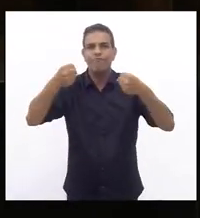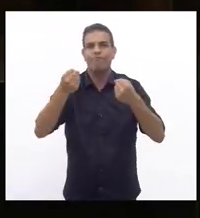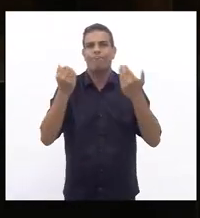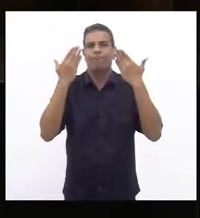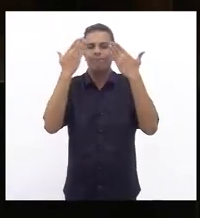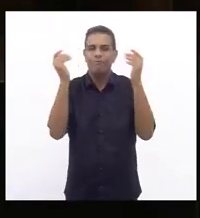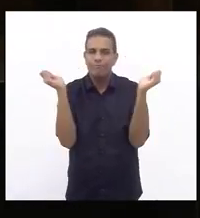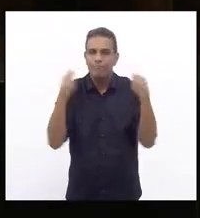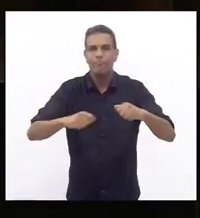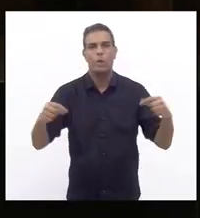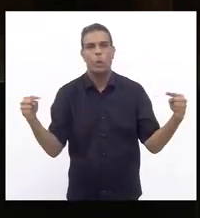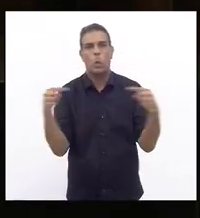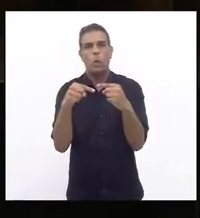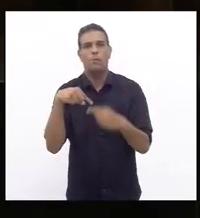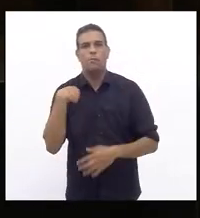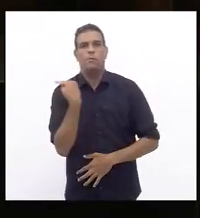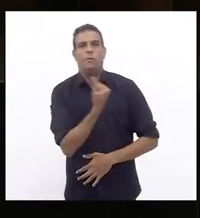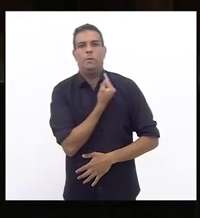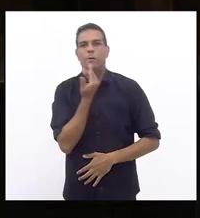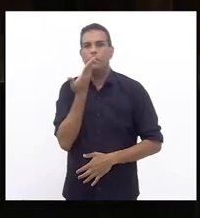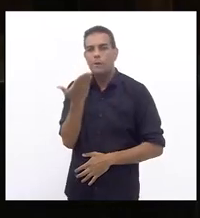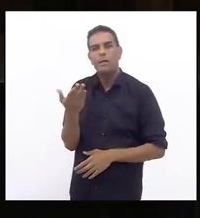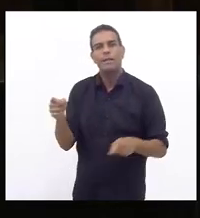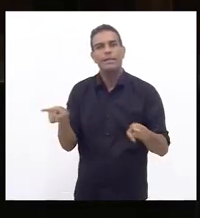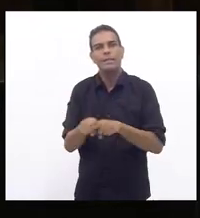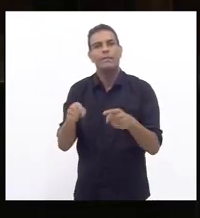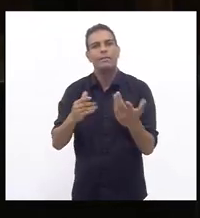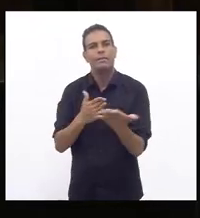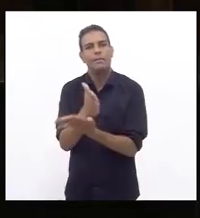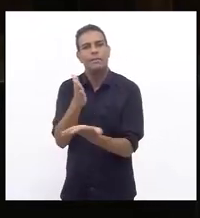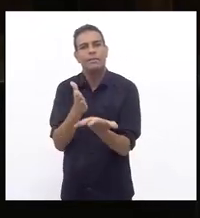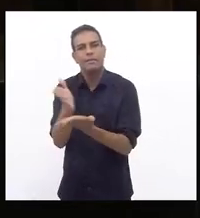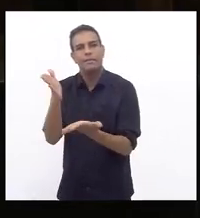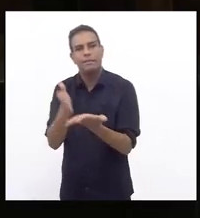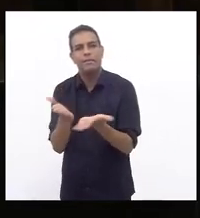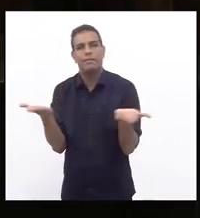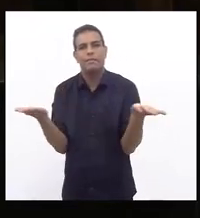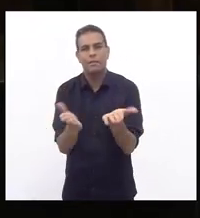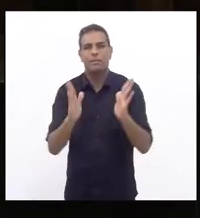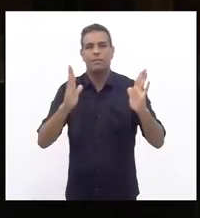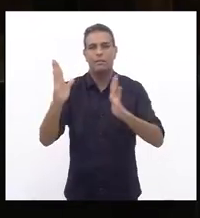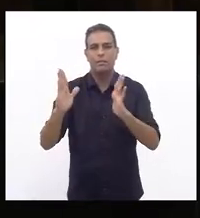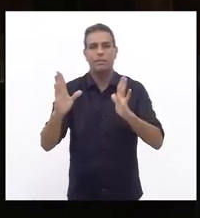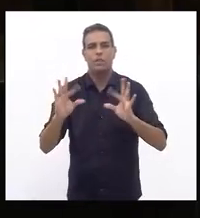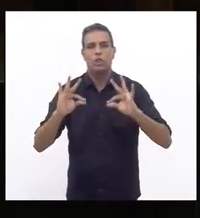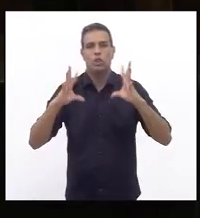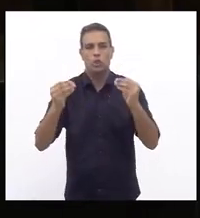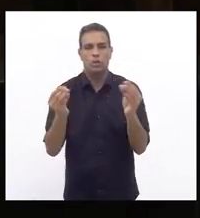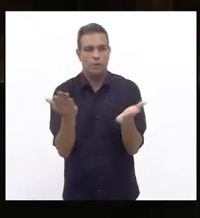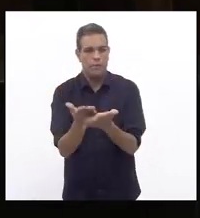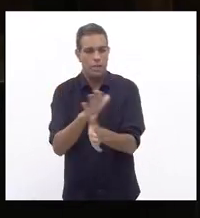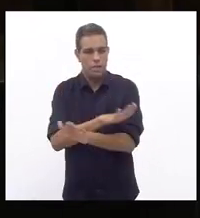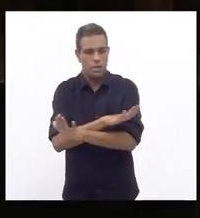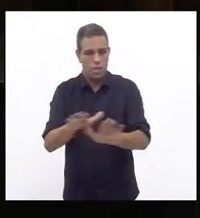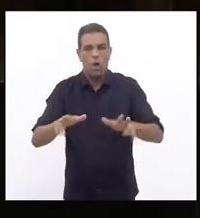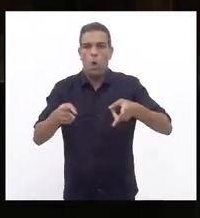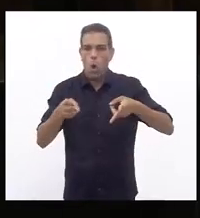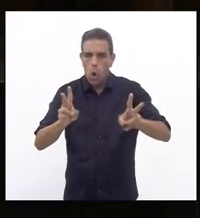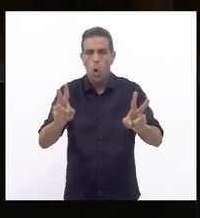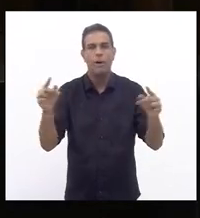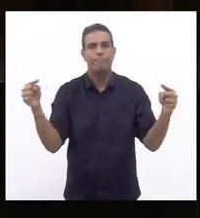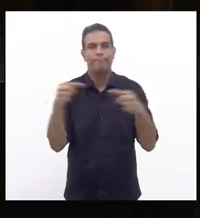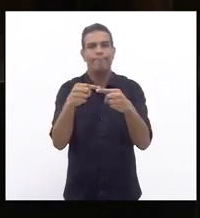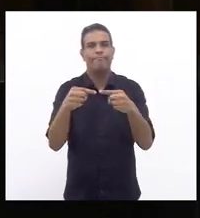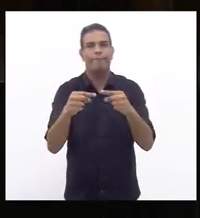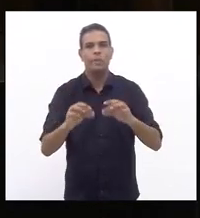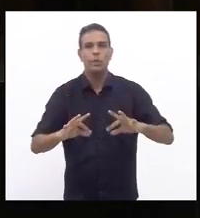sempre vai continuar defendendo o sedaiano e a SEDAI pública, estatal e indivisível. A SEDAI não acabou, a SEDAI continua e a nossa